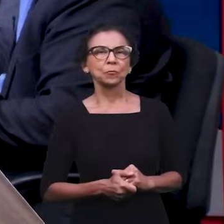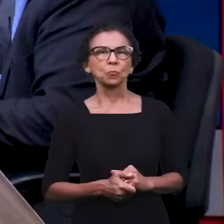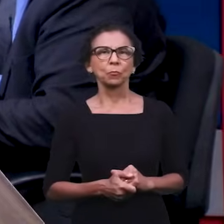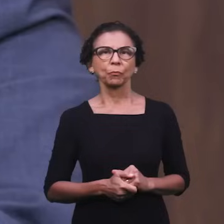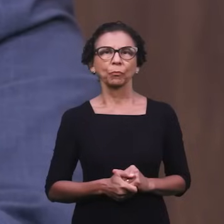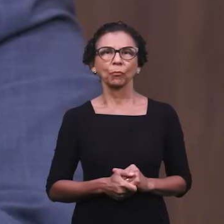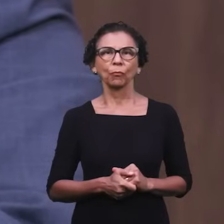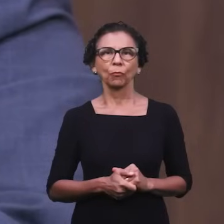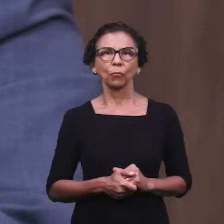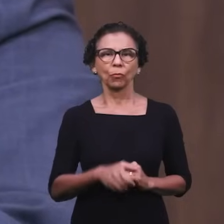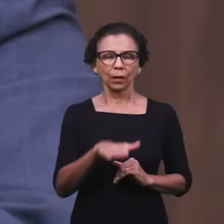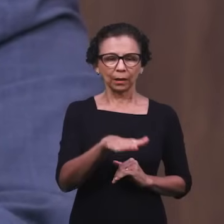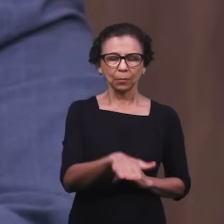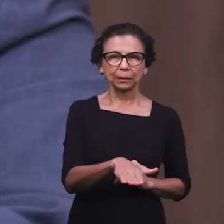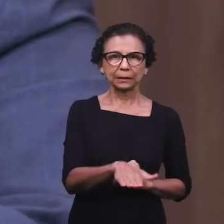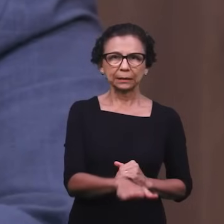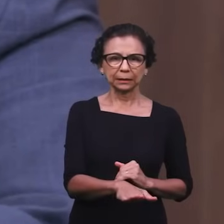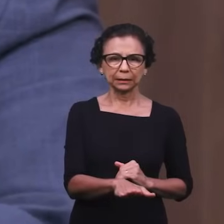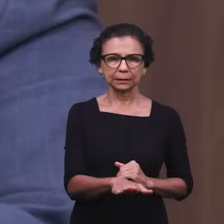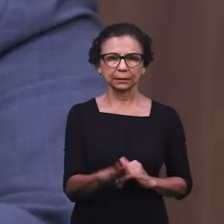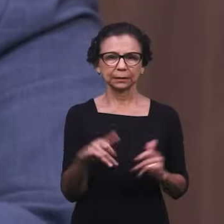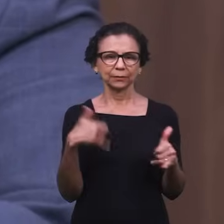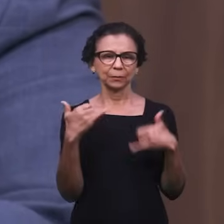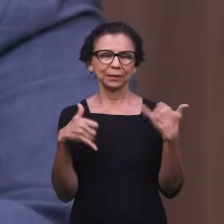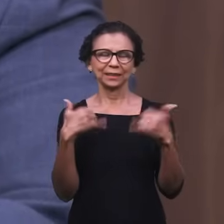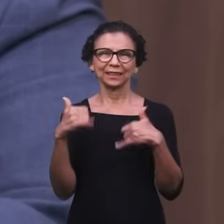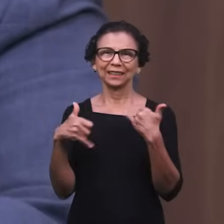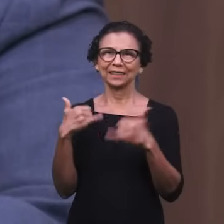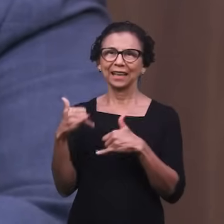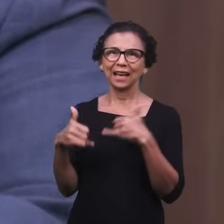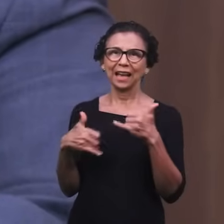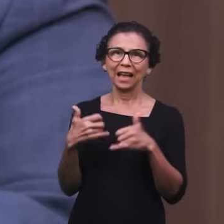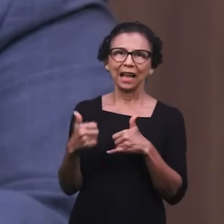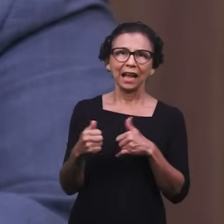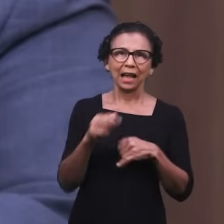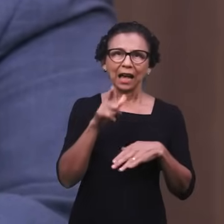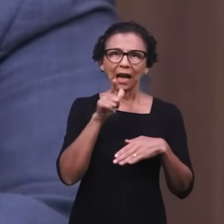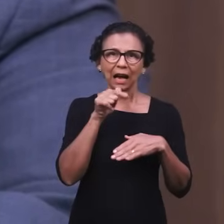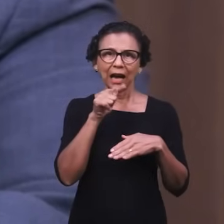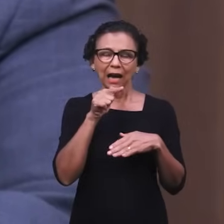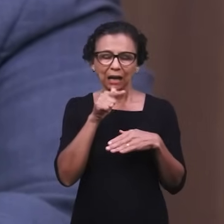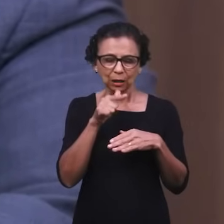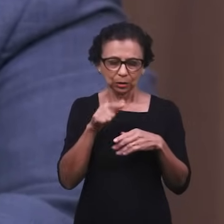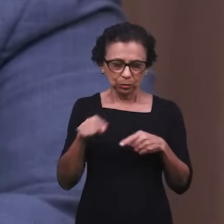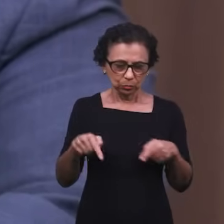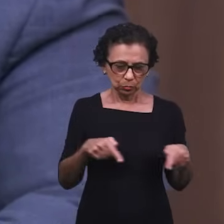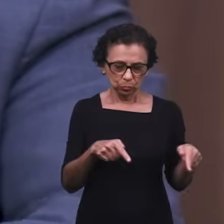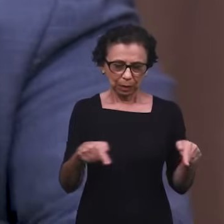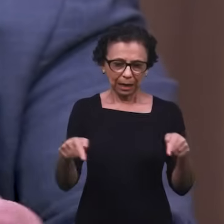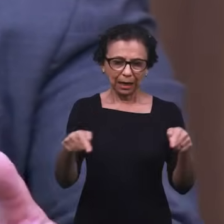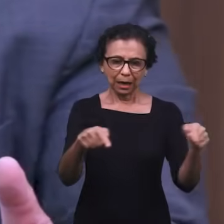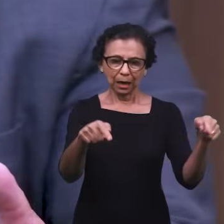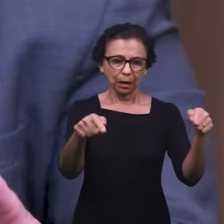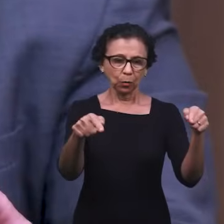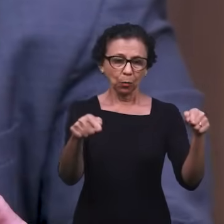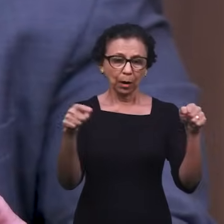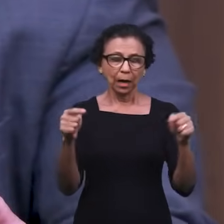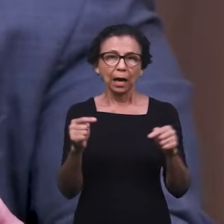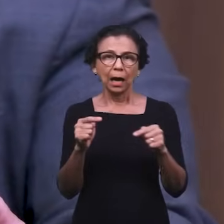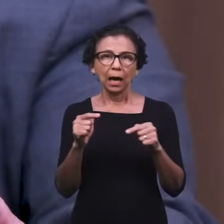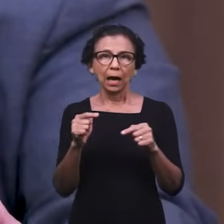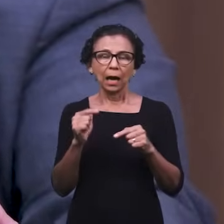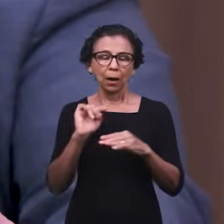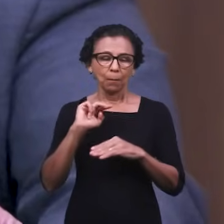de uma criança, a criança caiu num lago, né? Era até uma represa. Sim. Caiu na represa. A criança não sabia nadar, a mãe não sabia